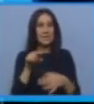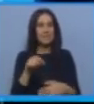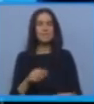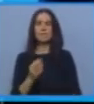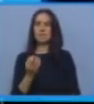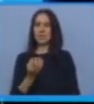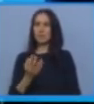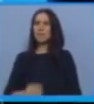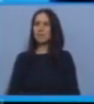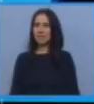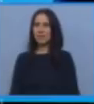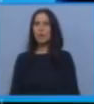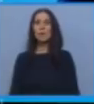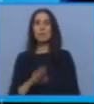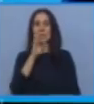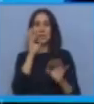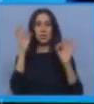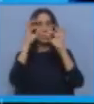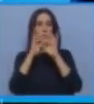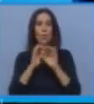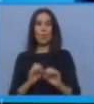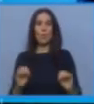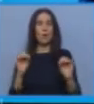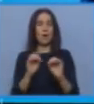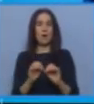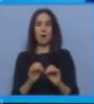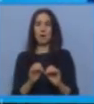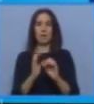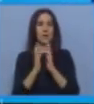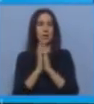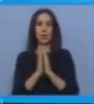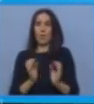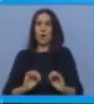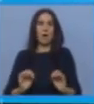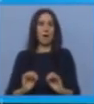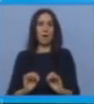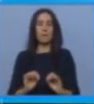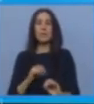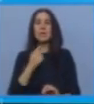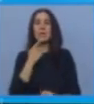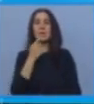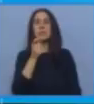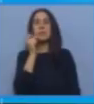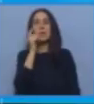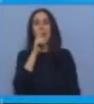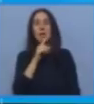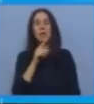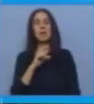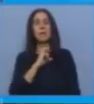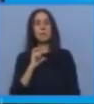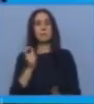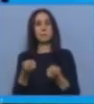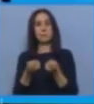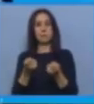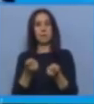É que sem Espírito não havia propriamente a Igreja. Como diz o patriarca